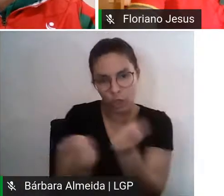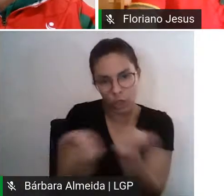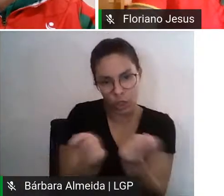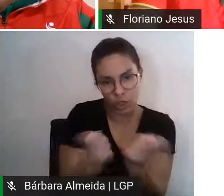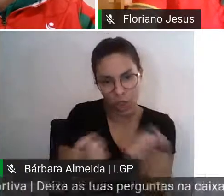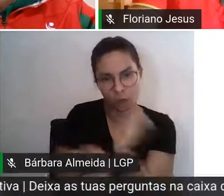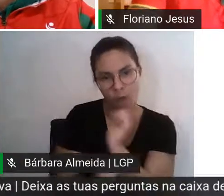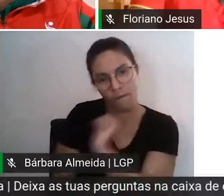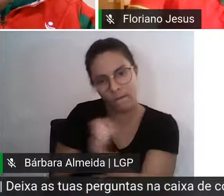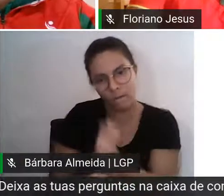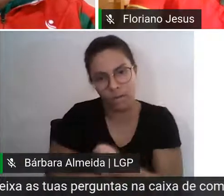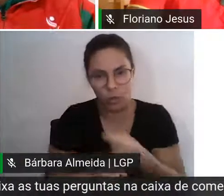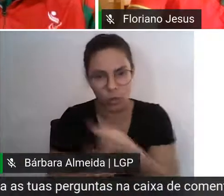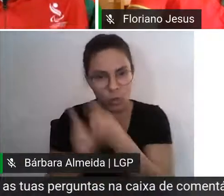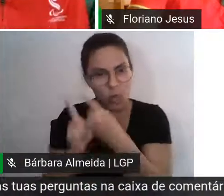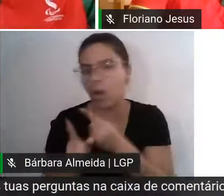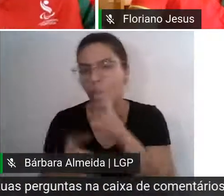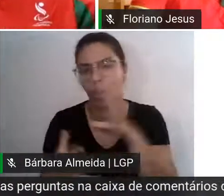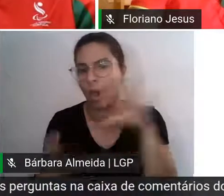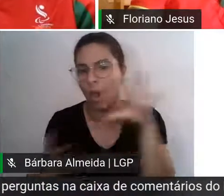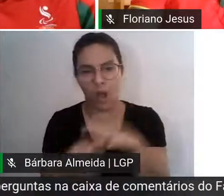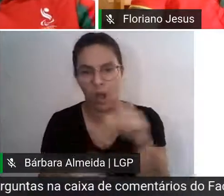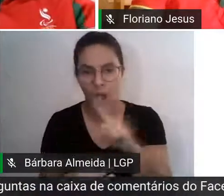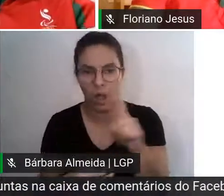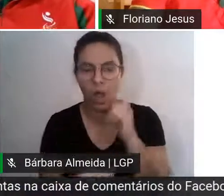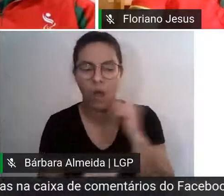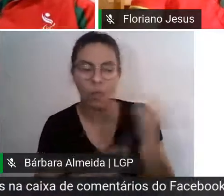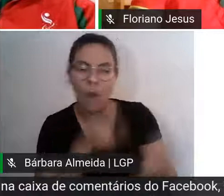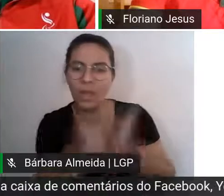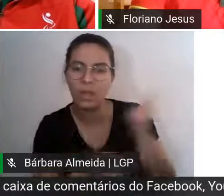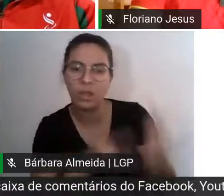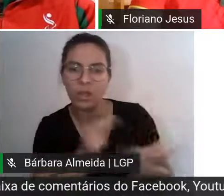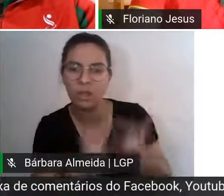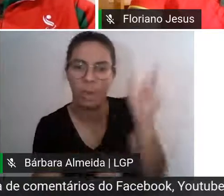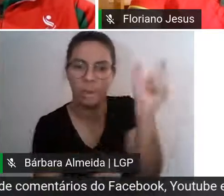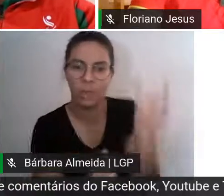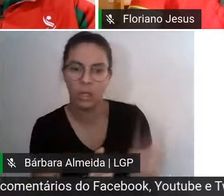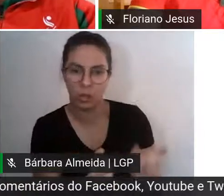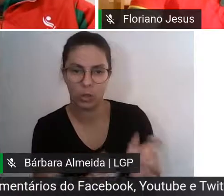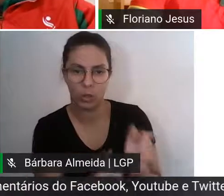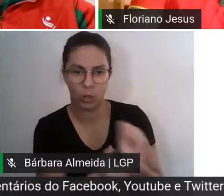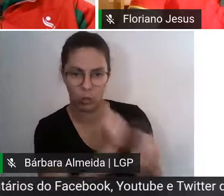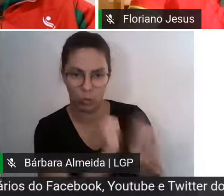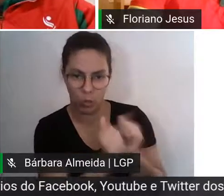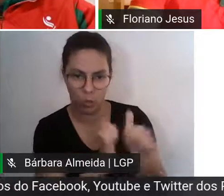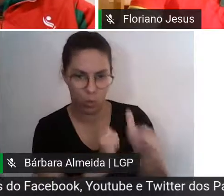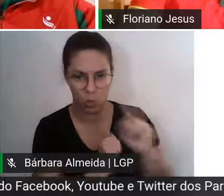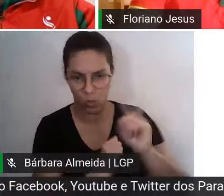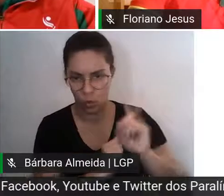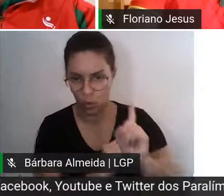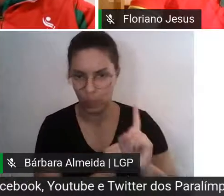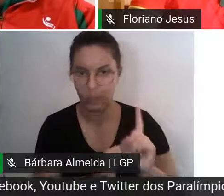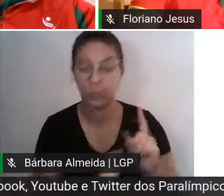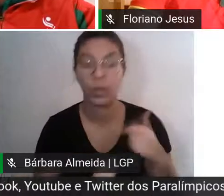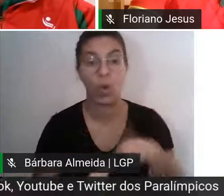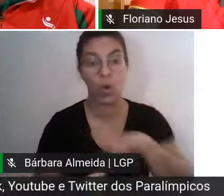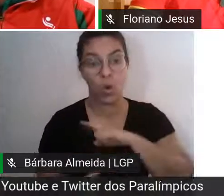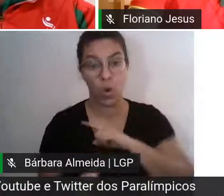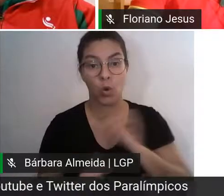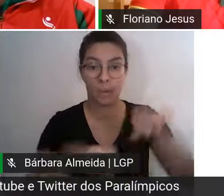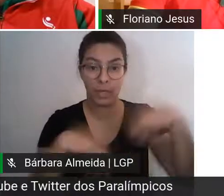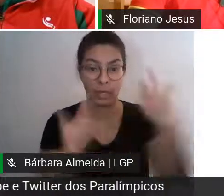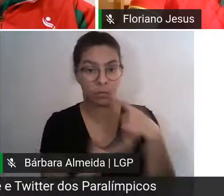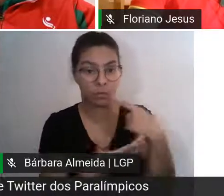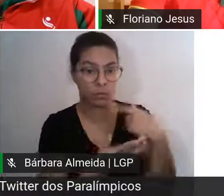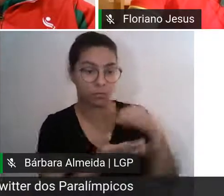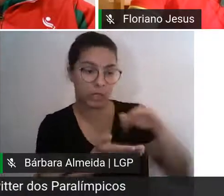com a classificação. O que nós dizemos no basquete e o que nós tentamos, é assim, nós quando vamos classificar, e um bocadinho no basquete